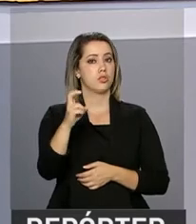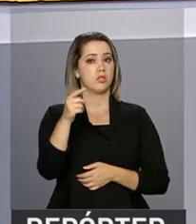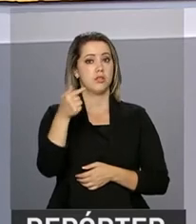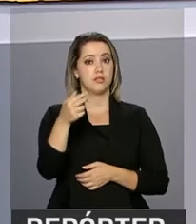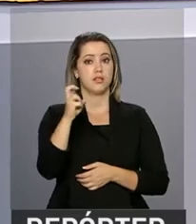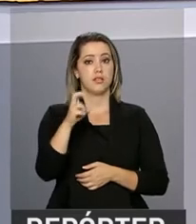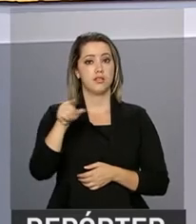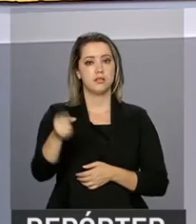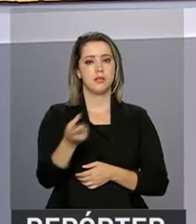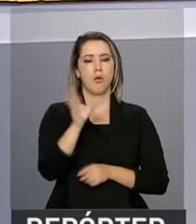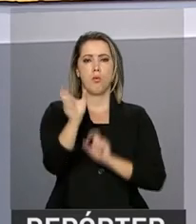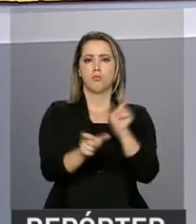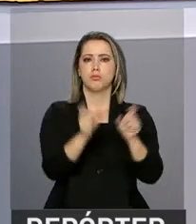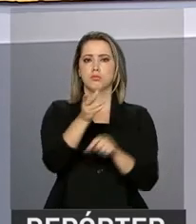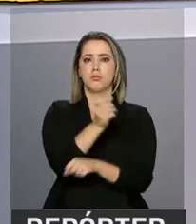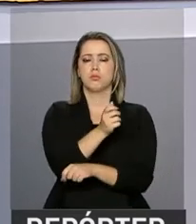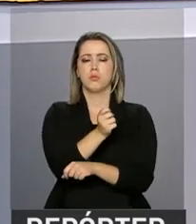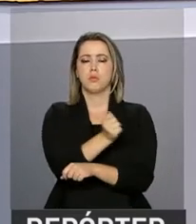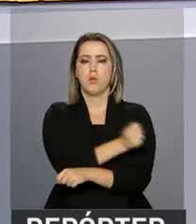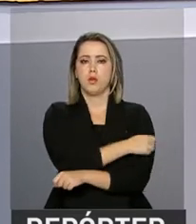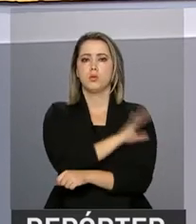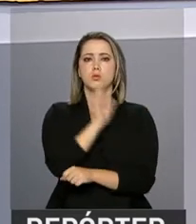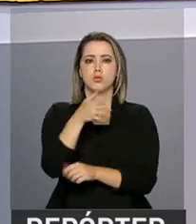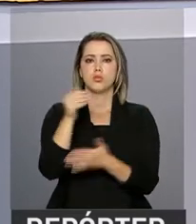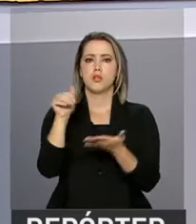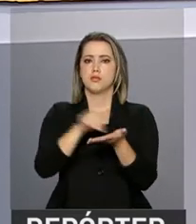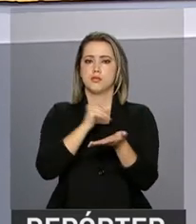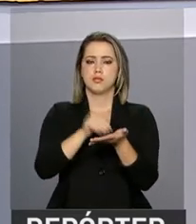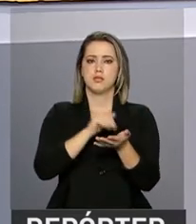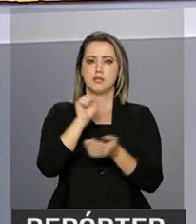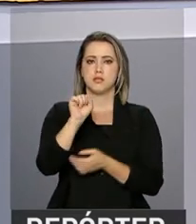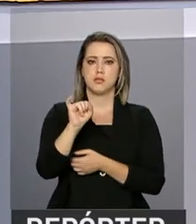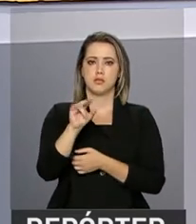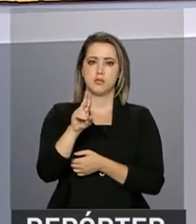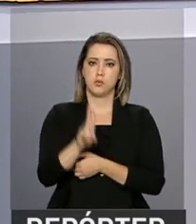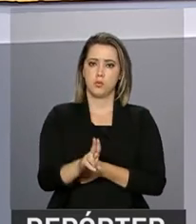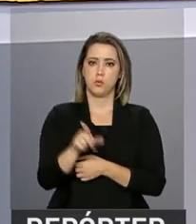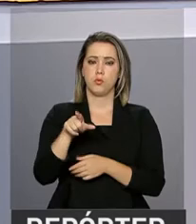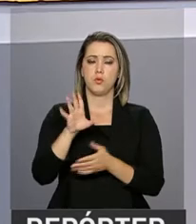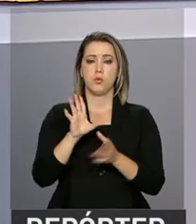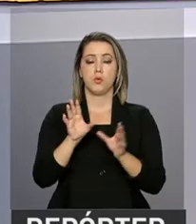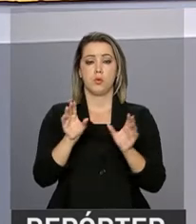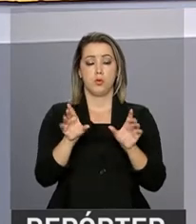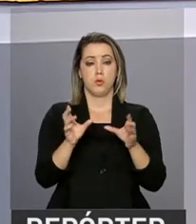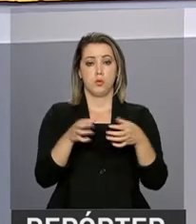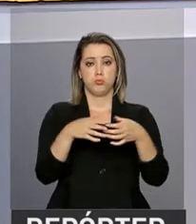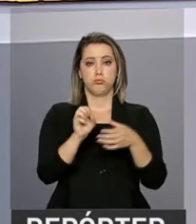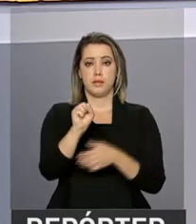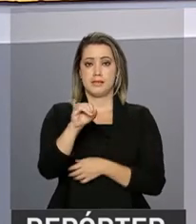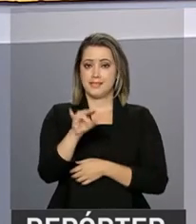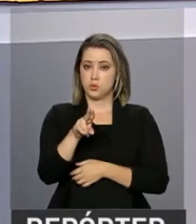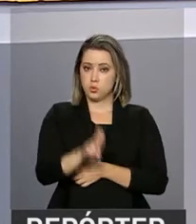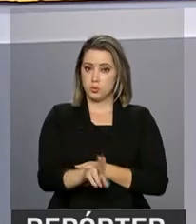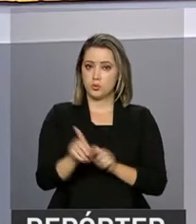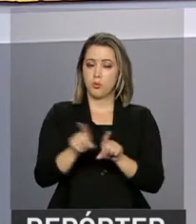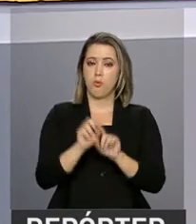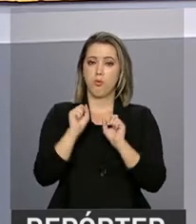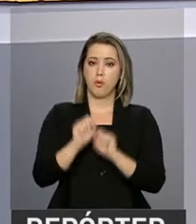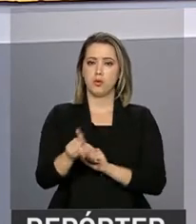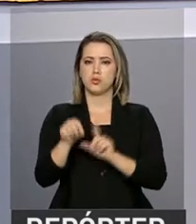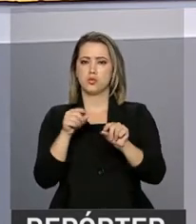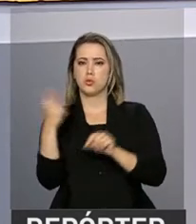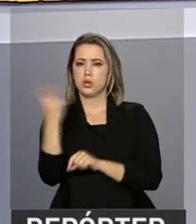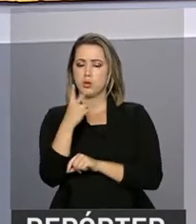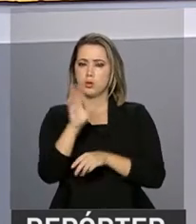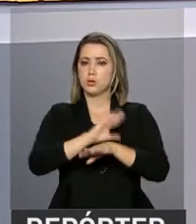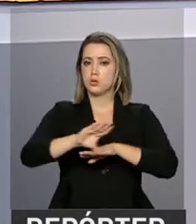estudantes já se inscreveram para o sisu sistema de seleção unificada o estudante pode concorrer em até duas opções de